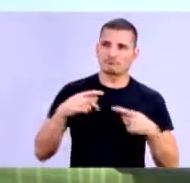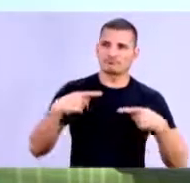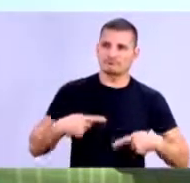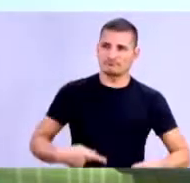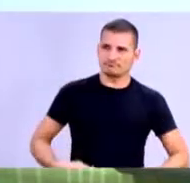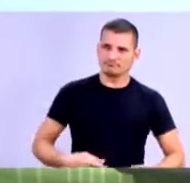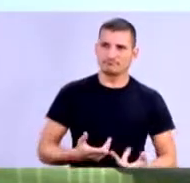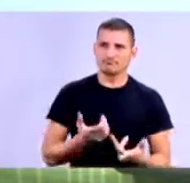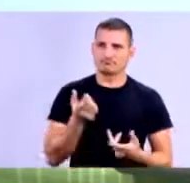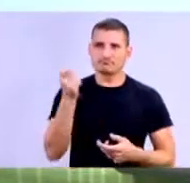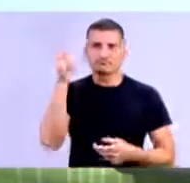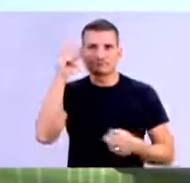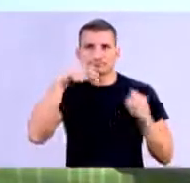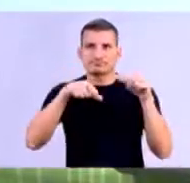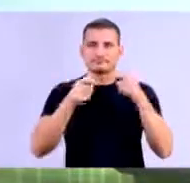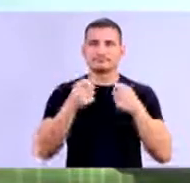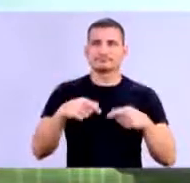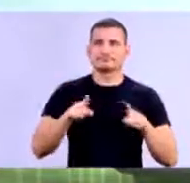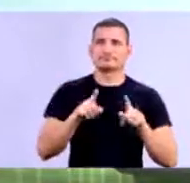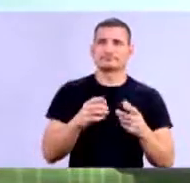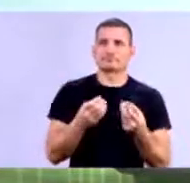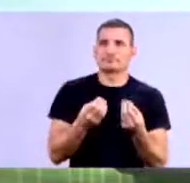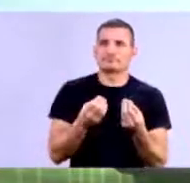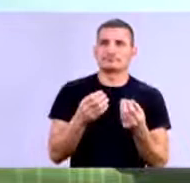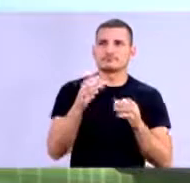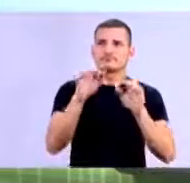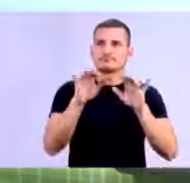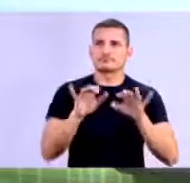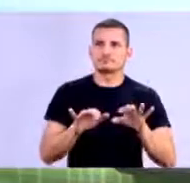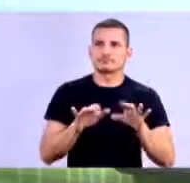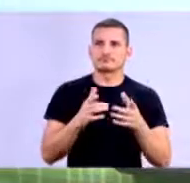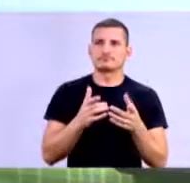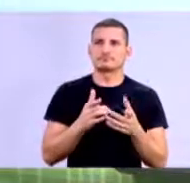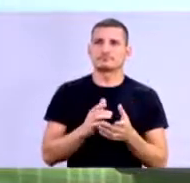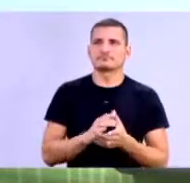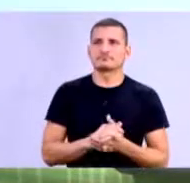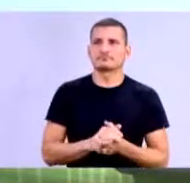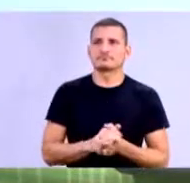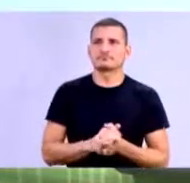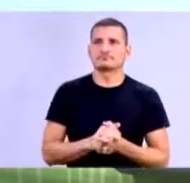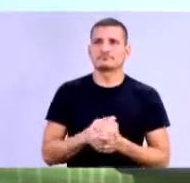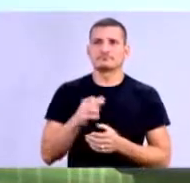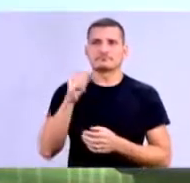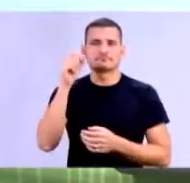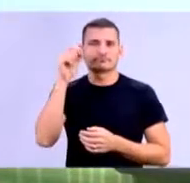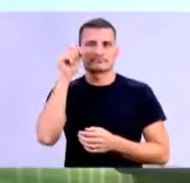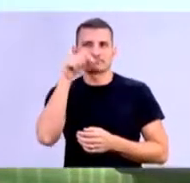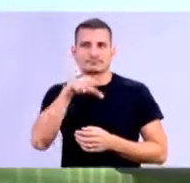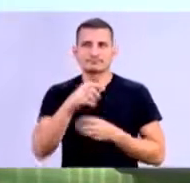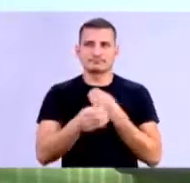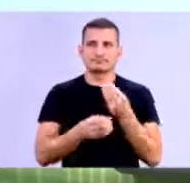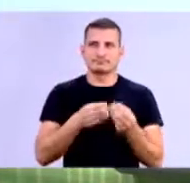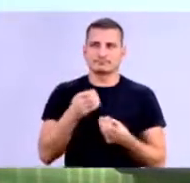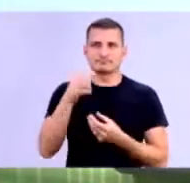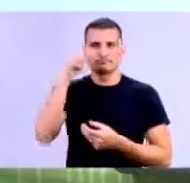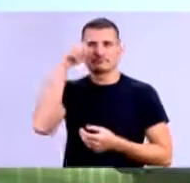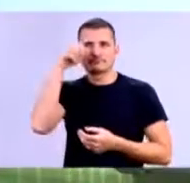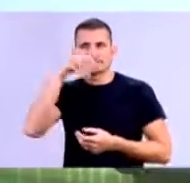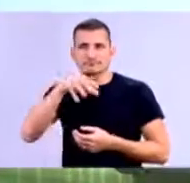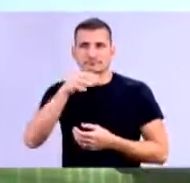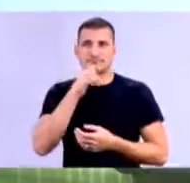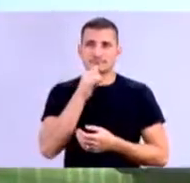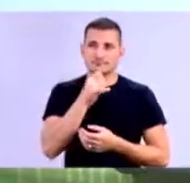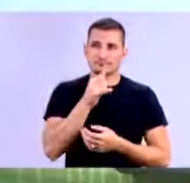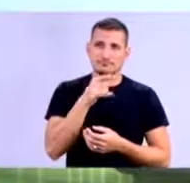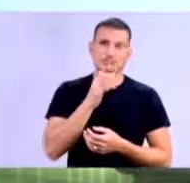não agressiva. Para que eu vou escrever, grafar de forma agressiva, né? Tudo bem, se eu